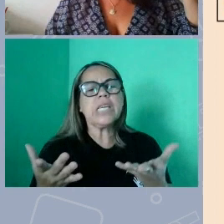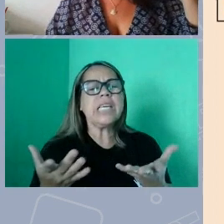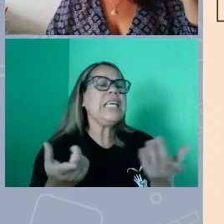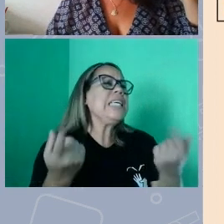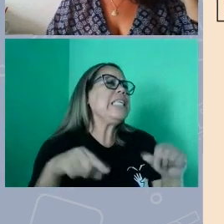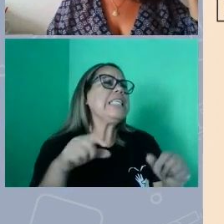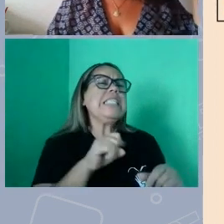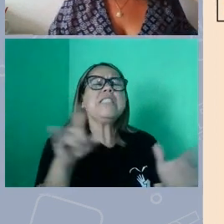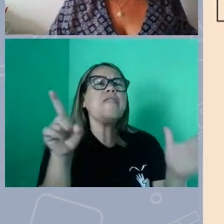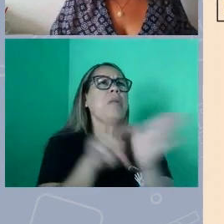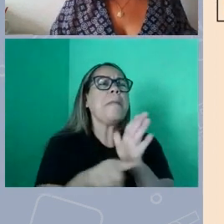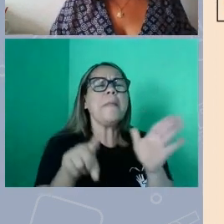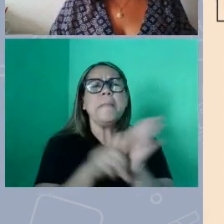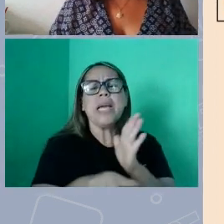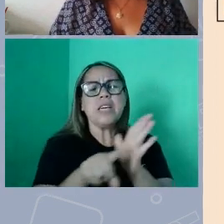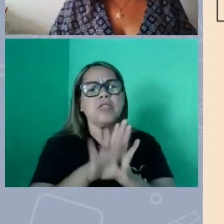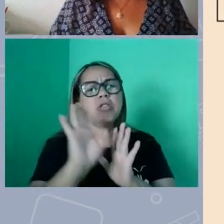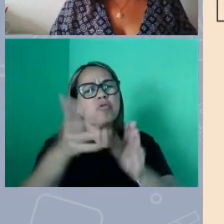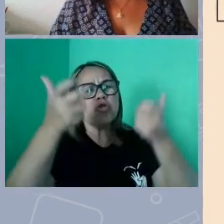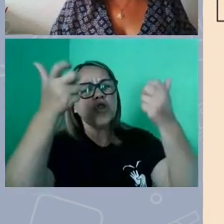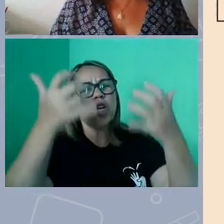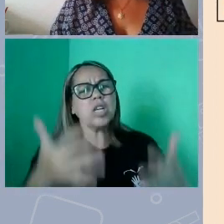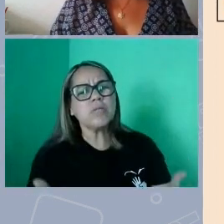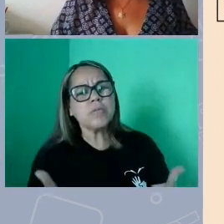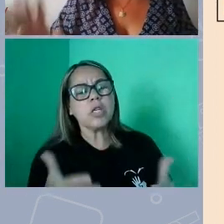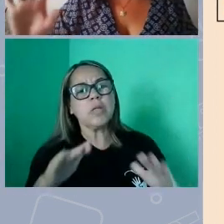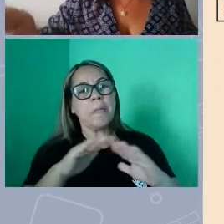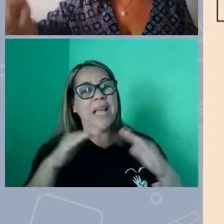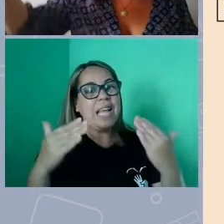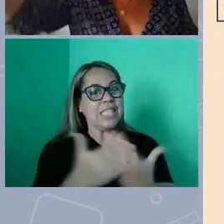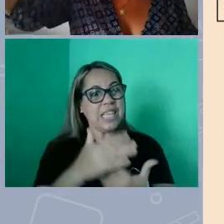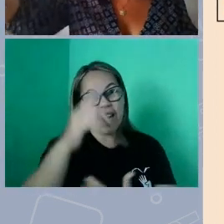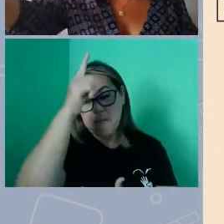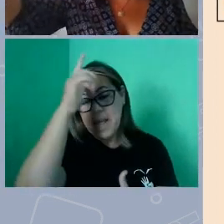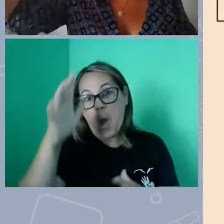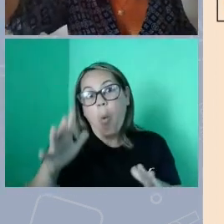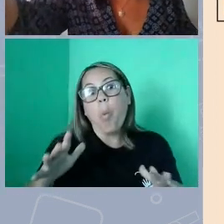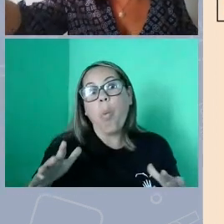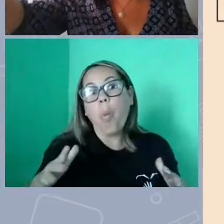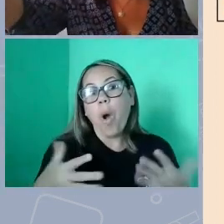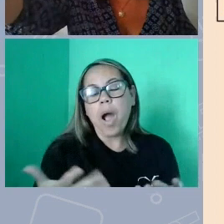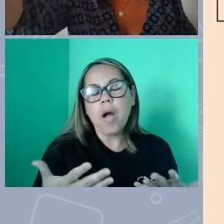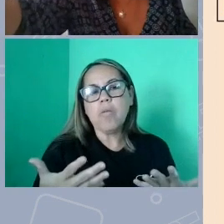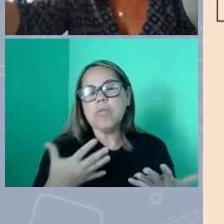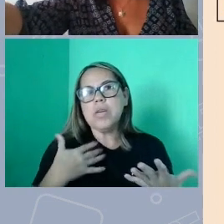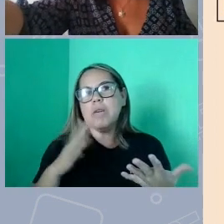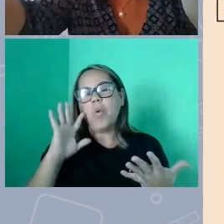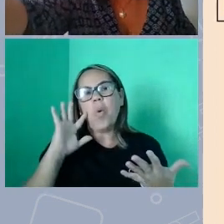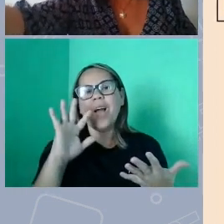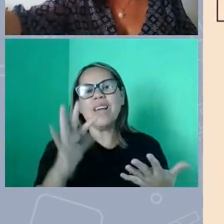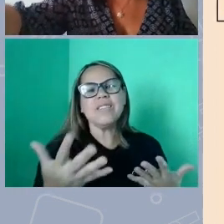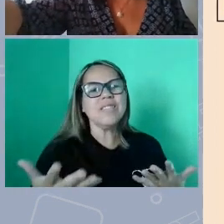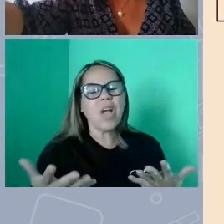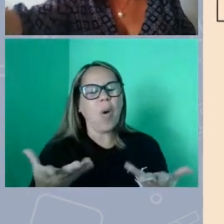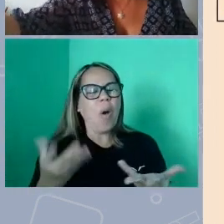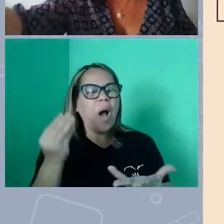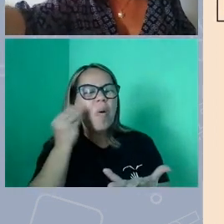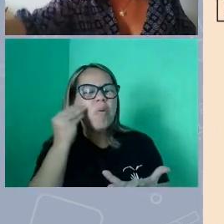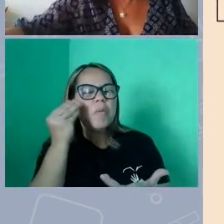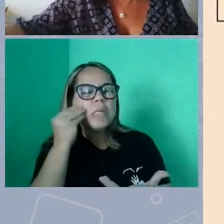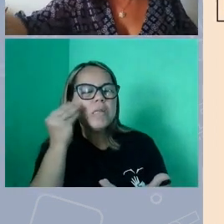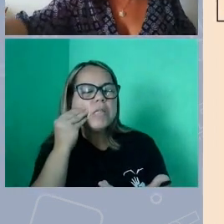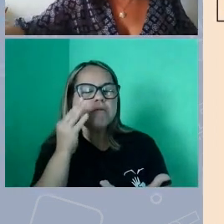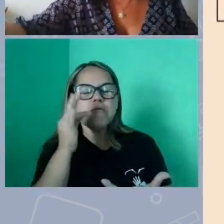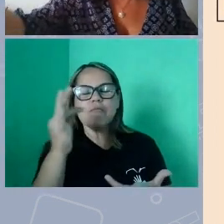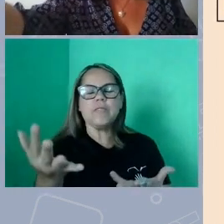perguntado como eu já falei da escola alemã qual o resultado qual a visão a perspectiva